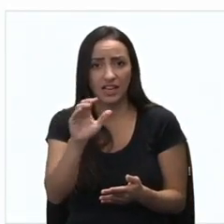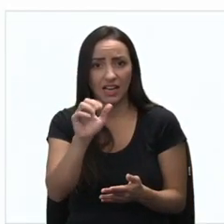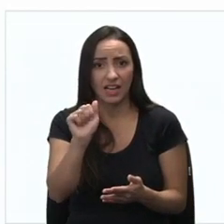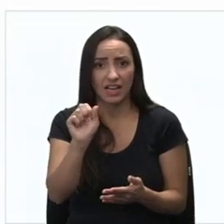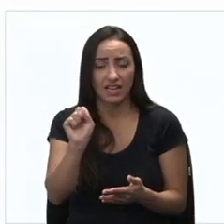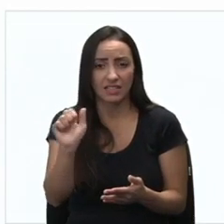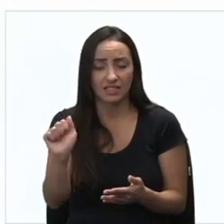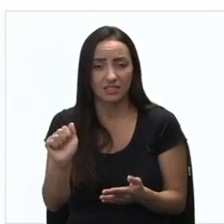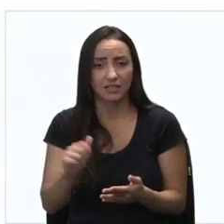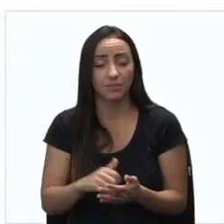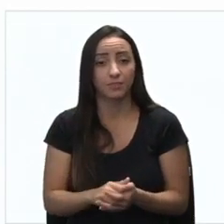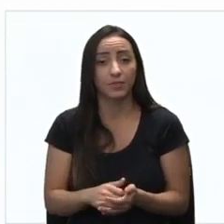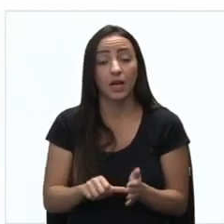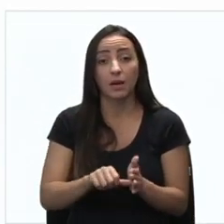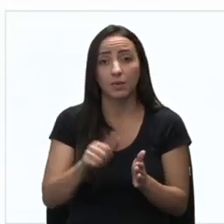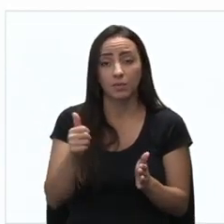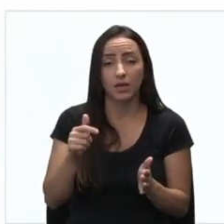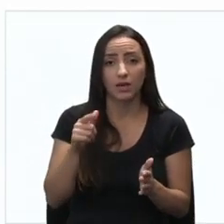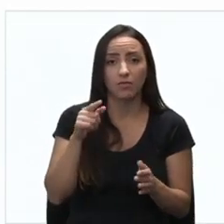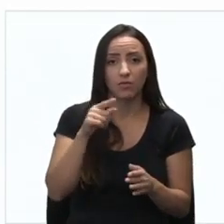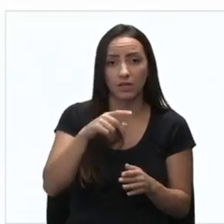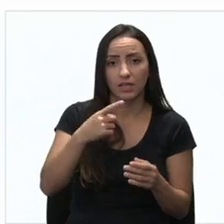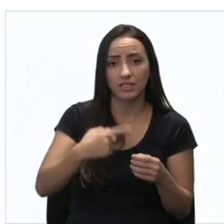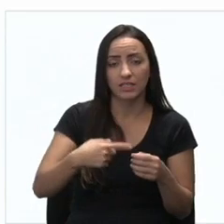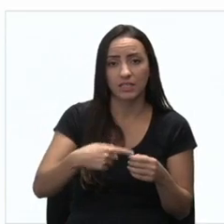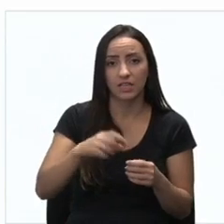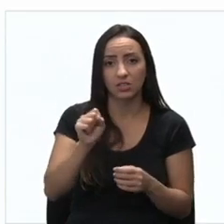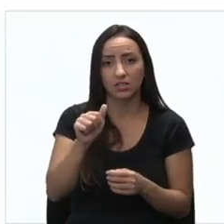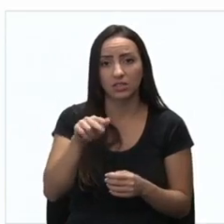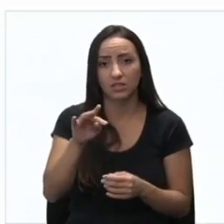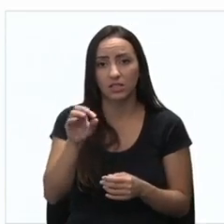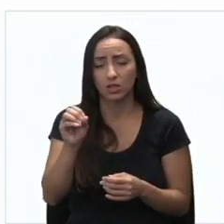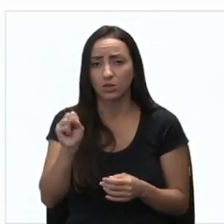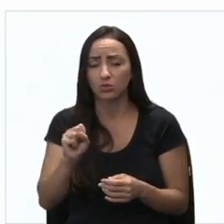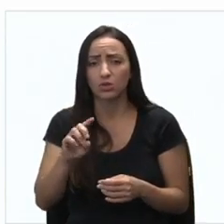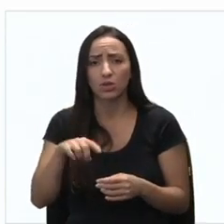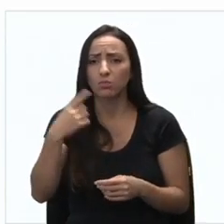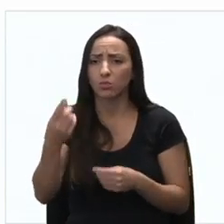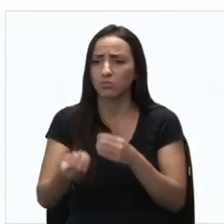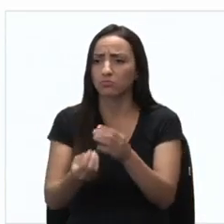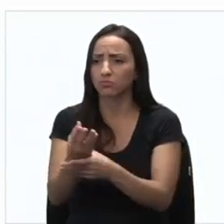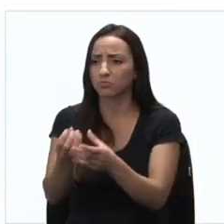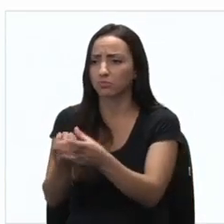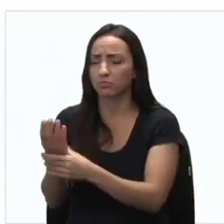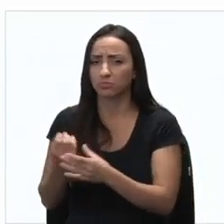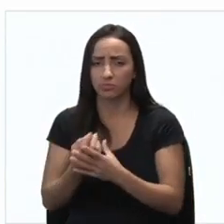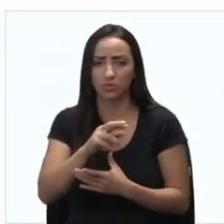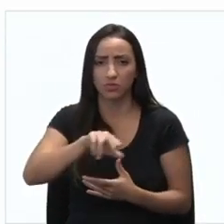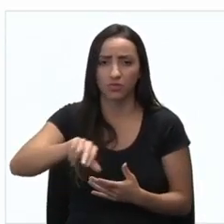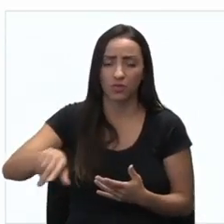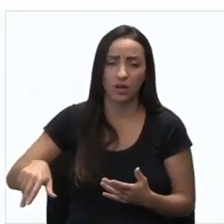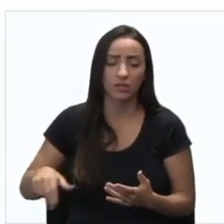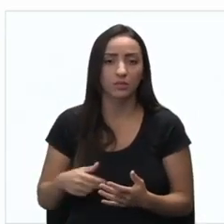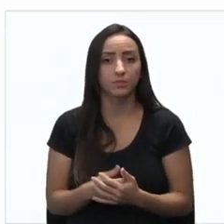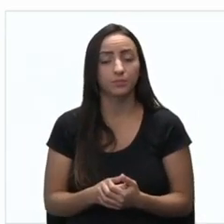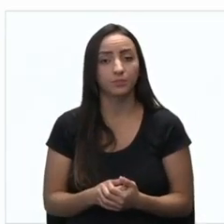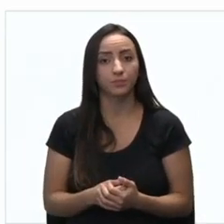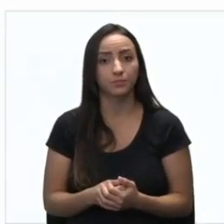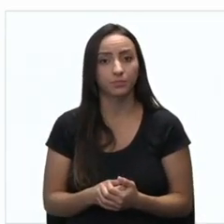aí de Misericórdia. A primeira foi em Santos, mas várias outras foram sendo fundadas,